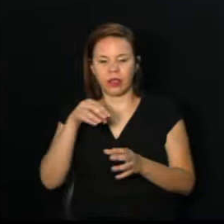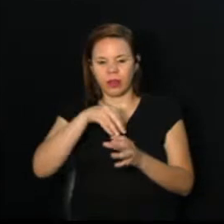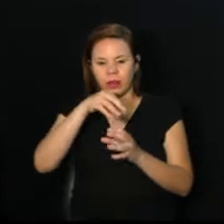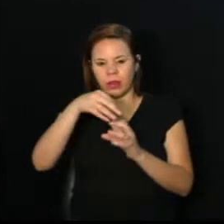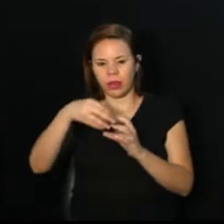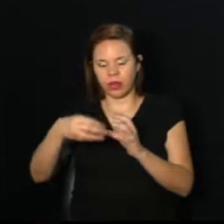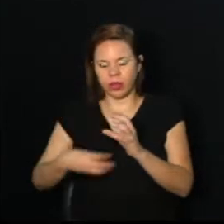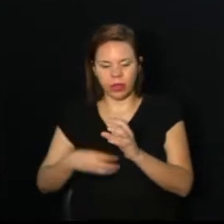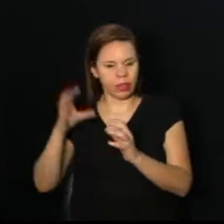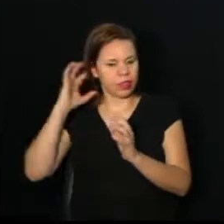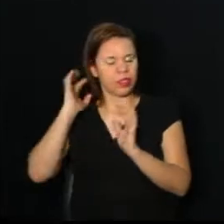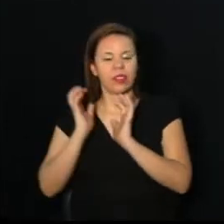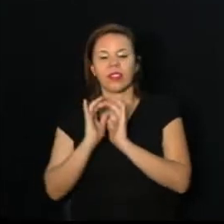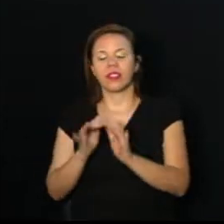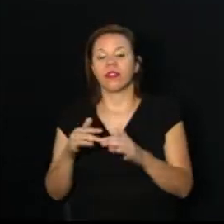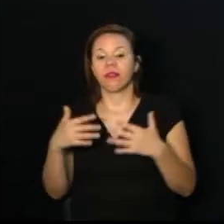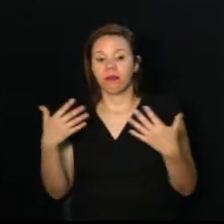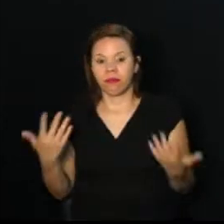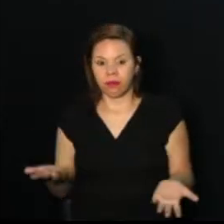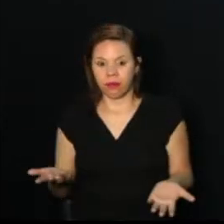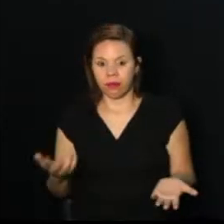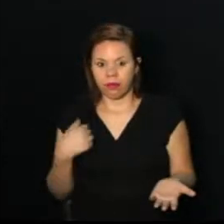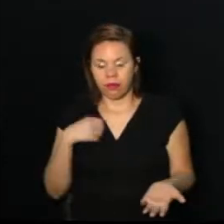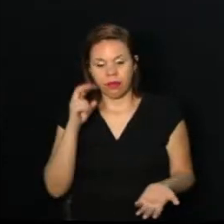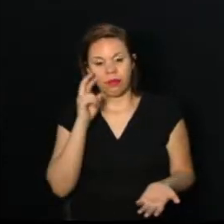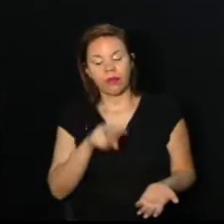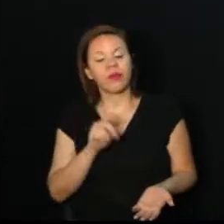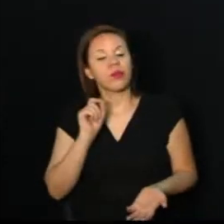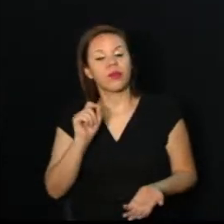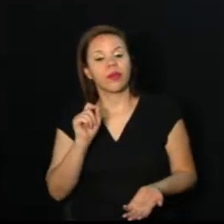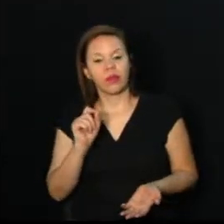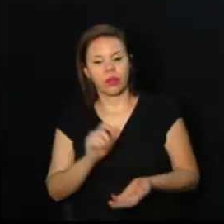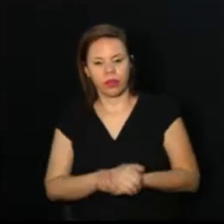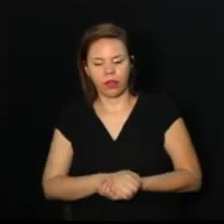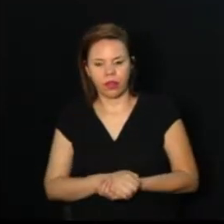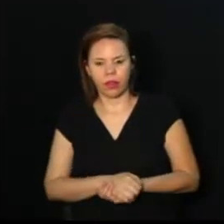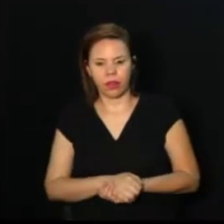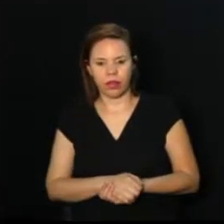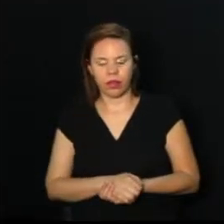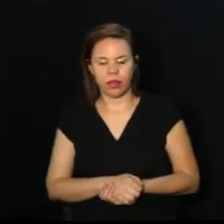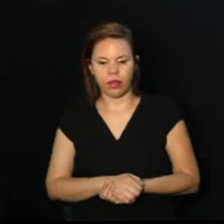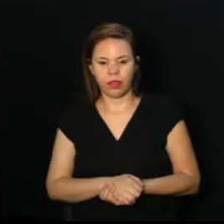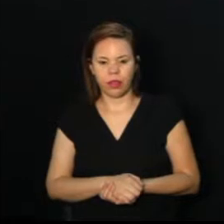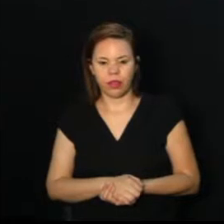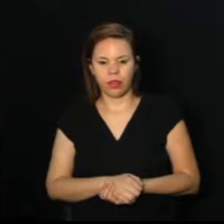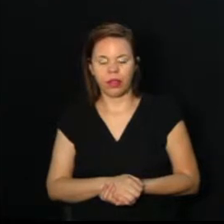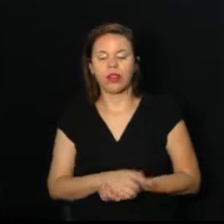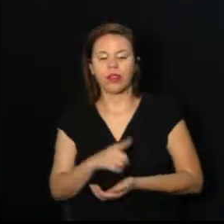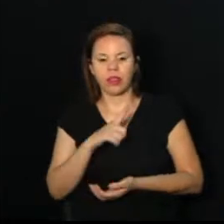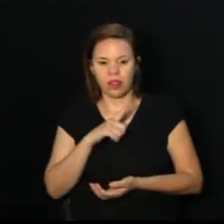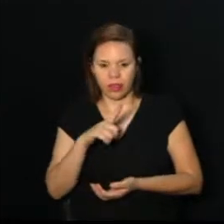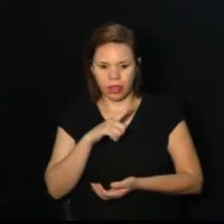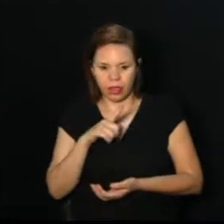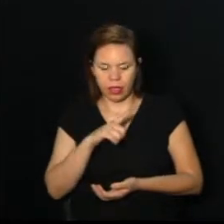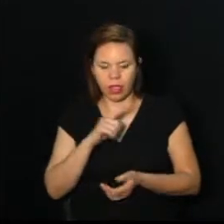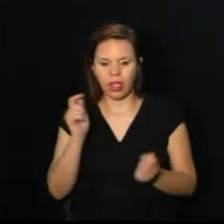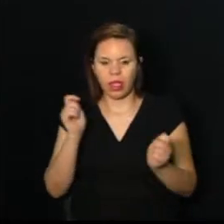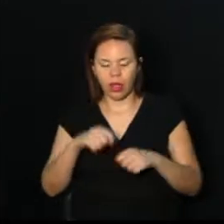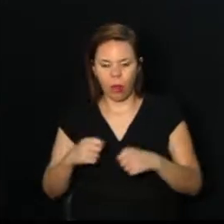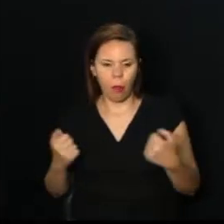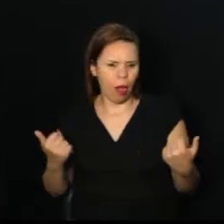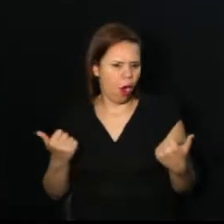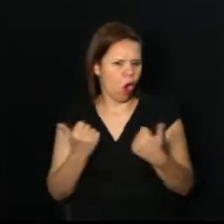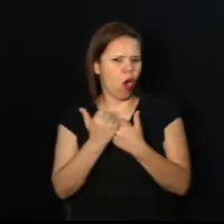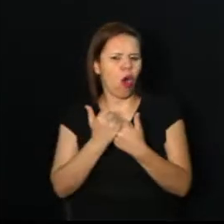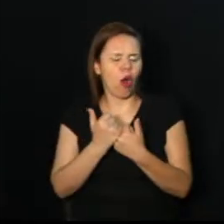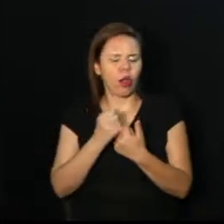cérebro, e daí eu vejo que há uma compensação.